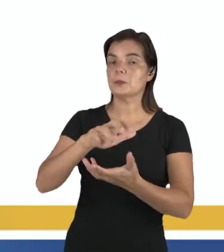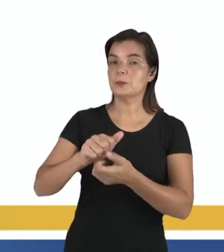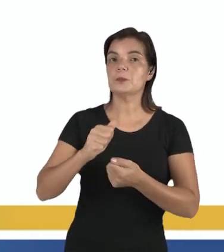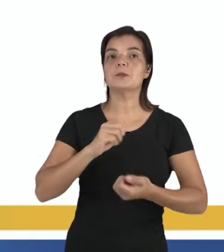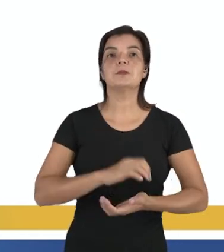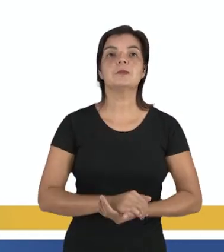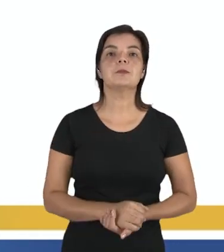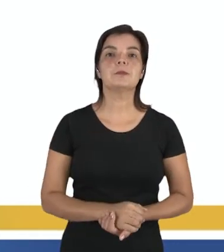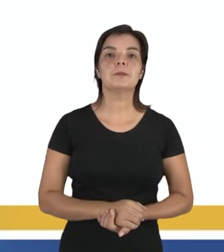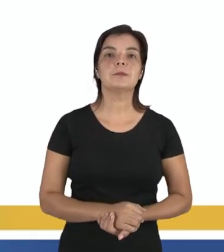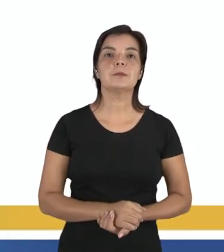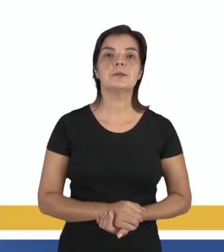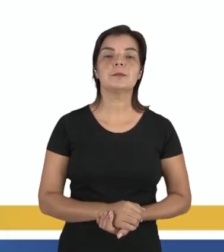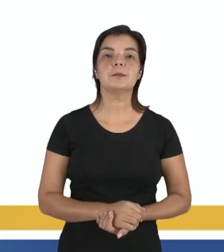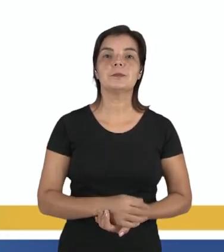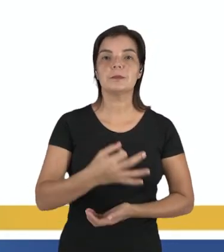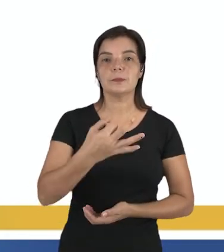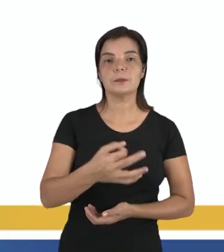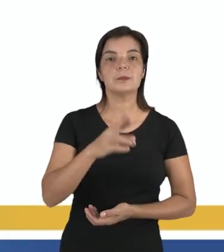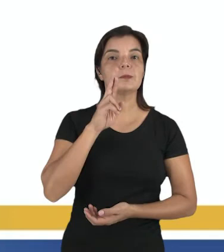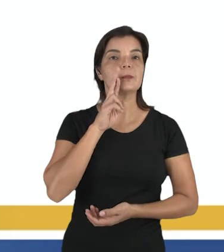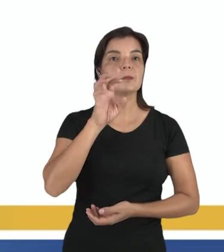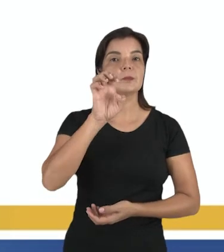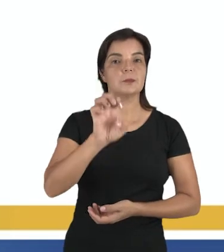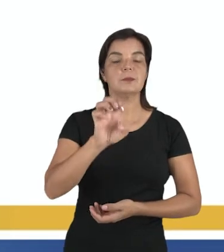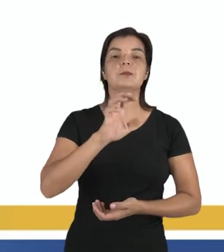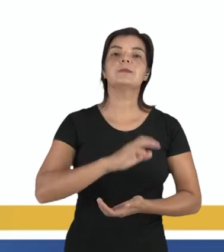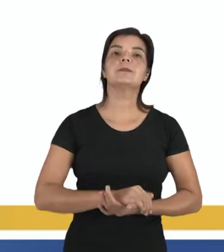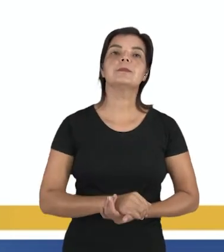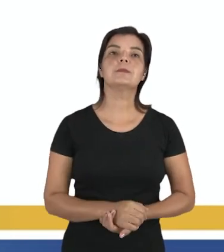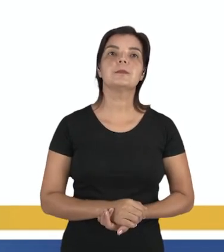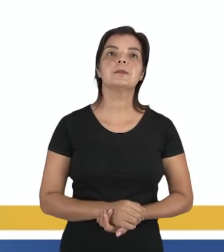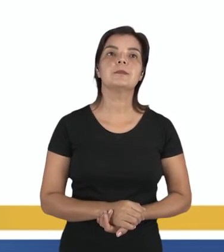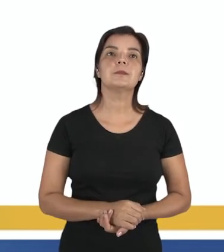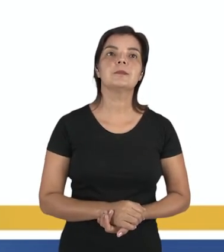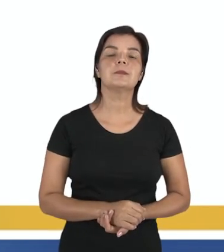inteiro. Então, a nossa alternativa correta é a alternativa E.